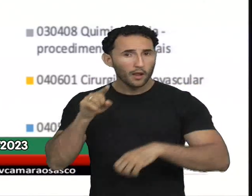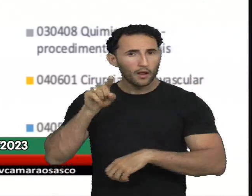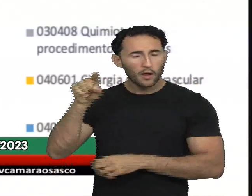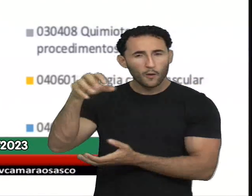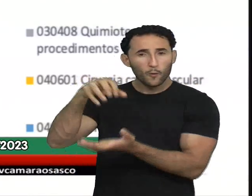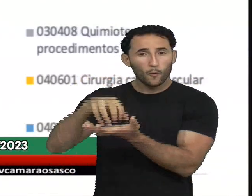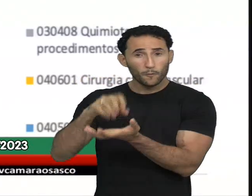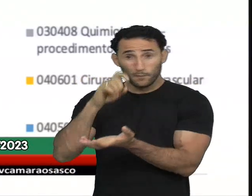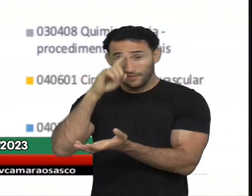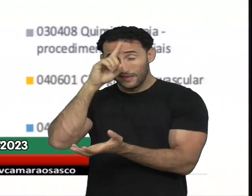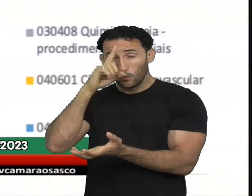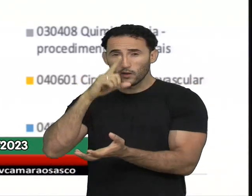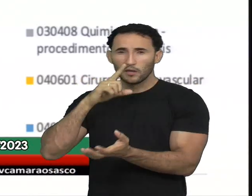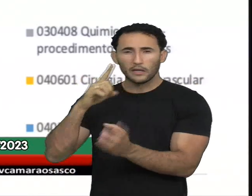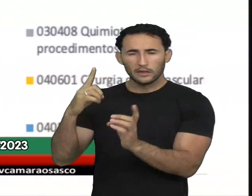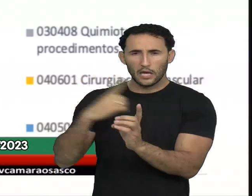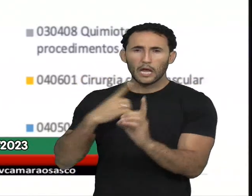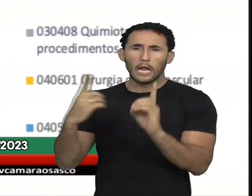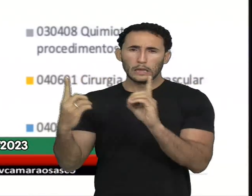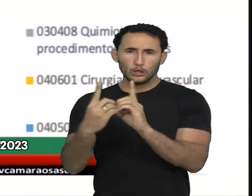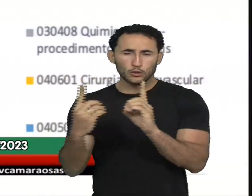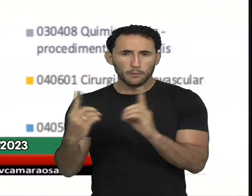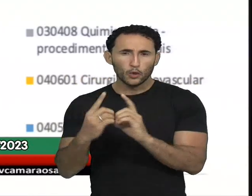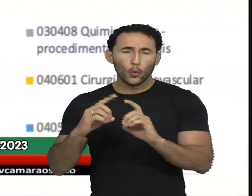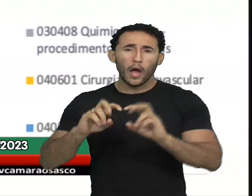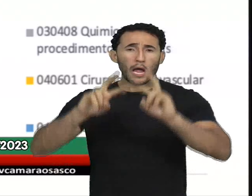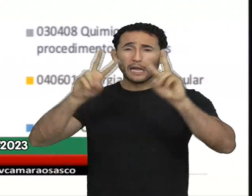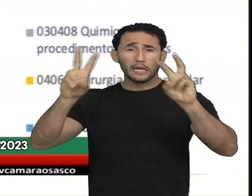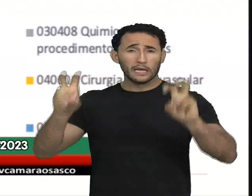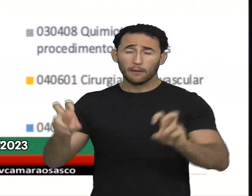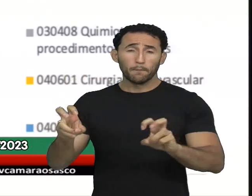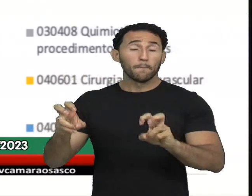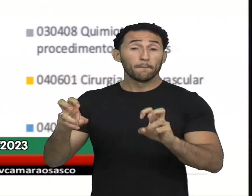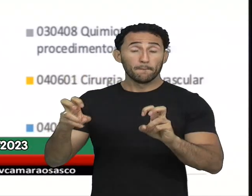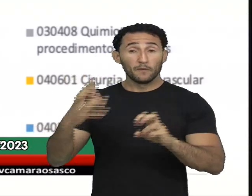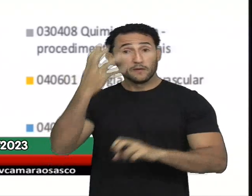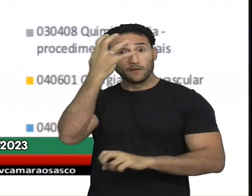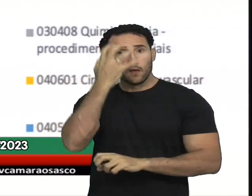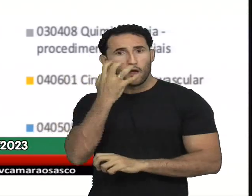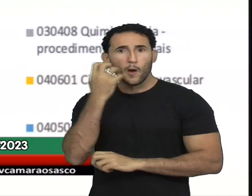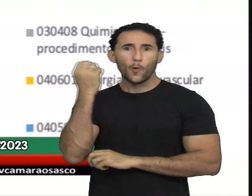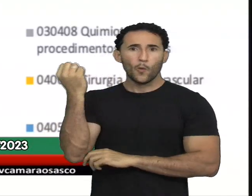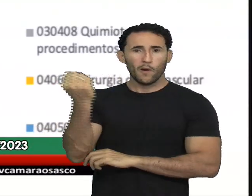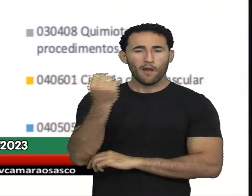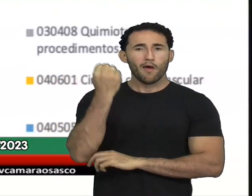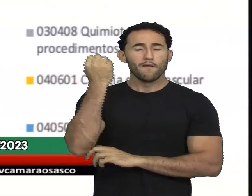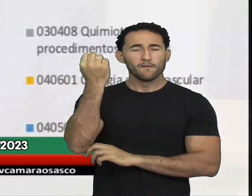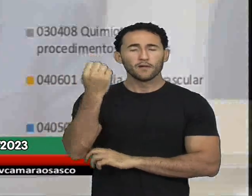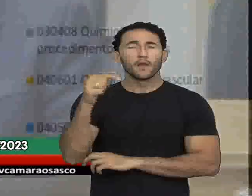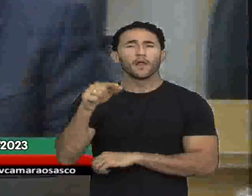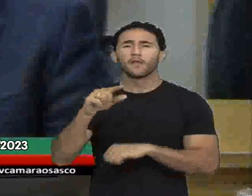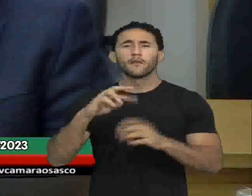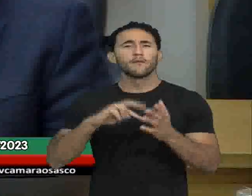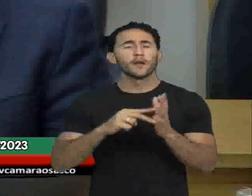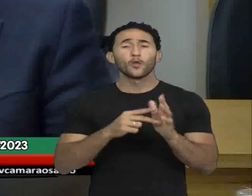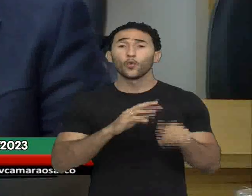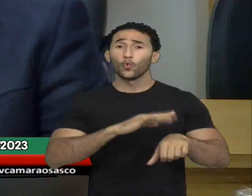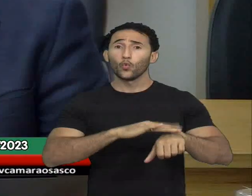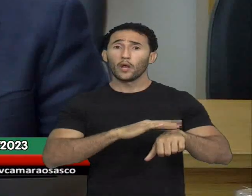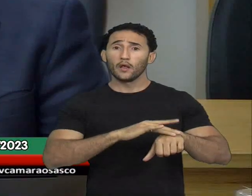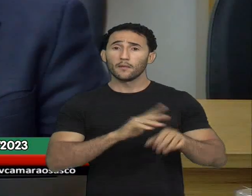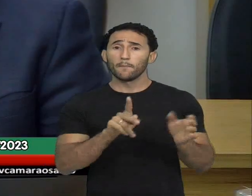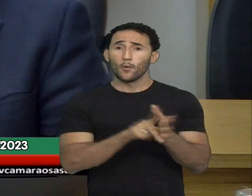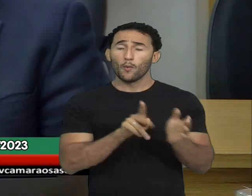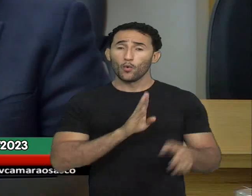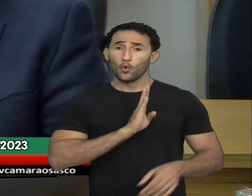alta complexidade, que esses hospitais estão mais relacionados ao hospital do Estado, tudo, a doença cardiovascular ela